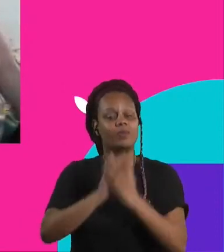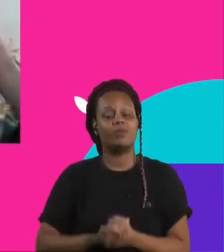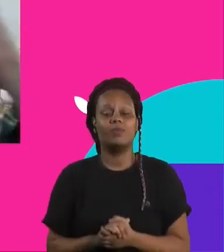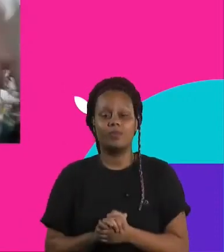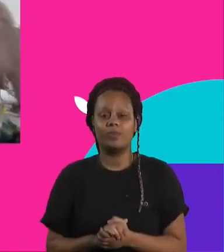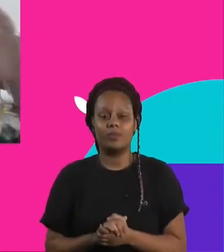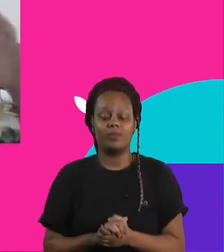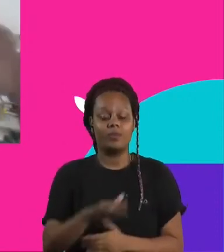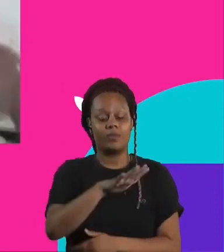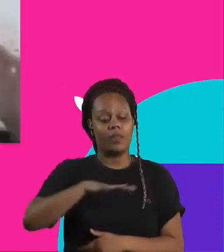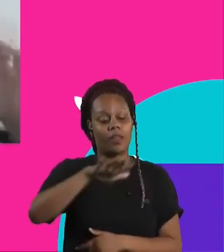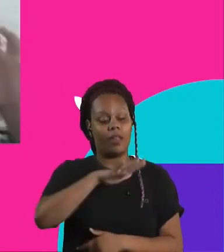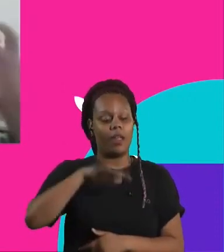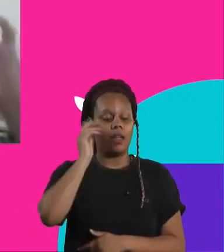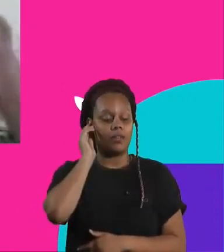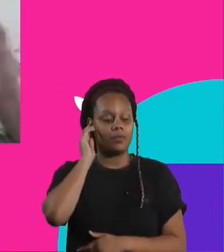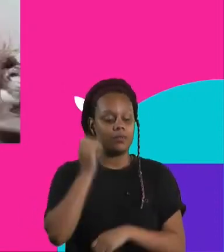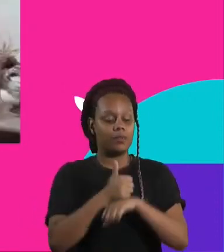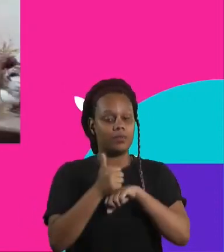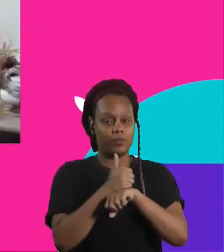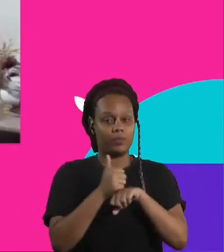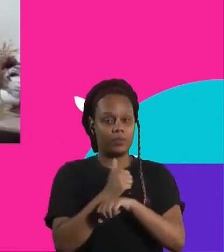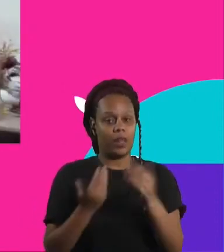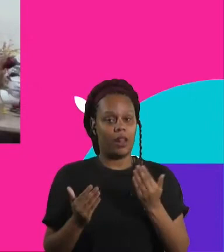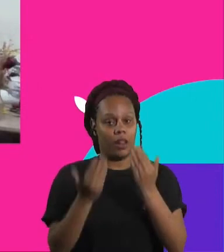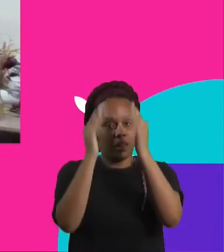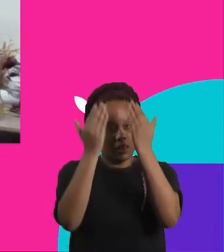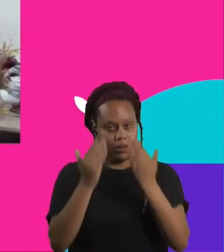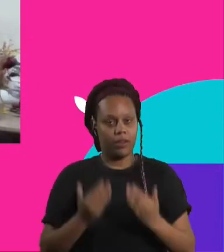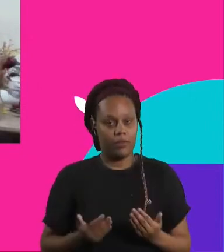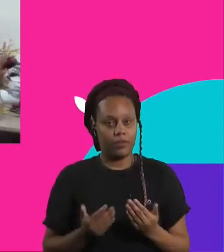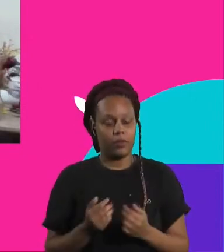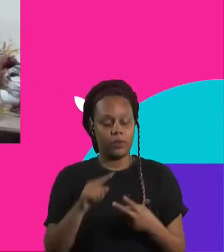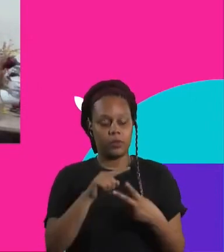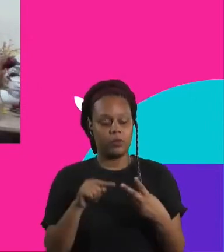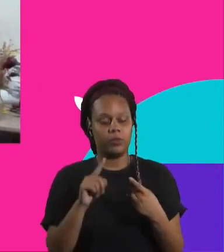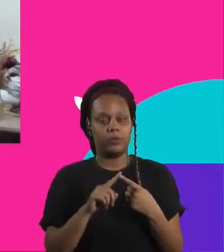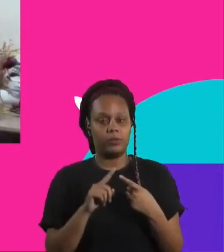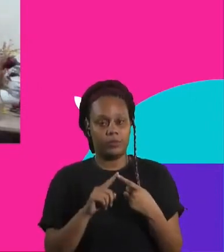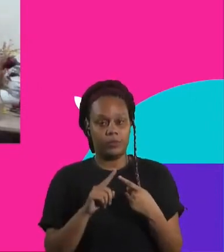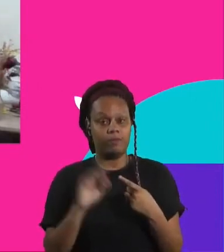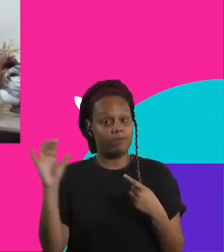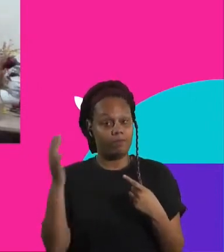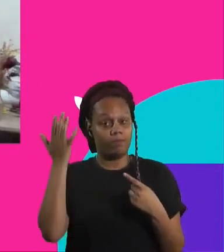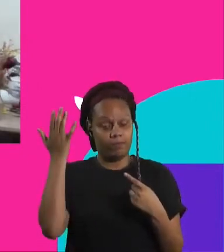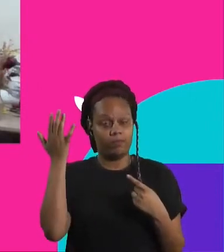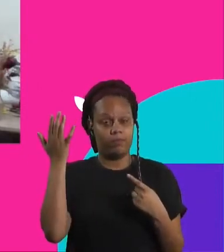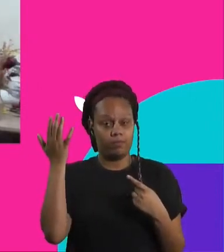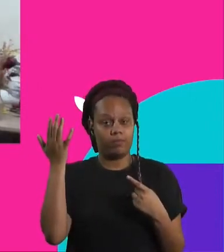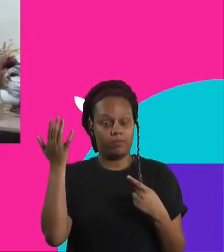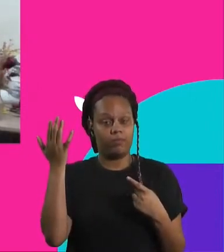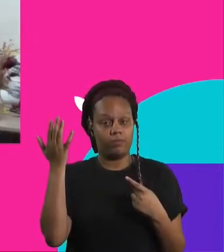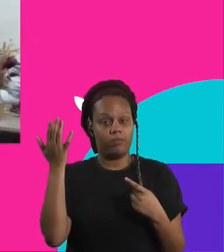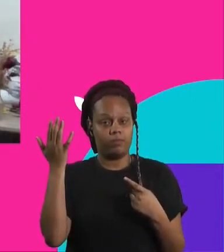no campo profissional da avaliação, ele pode ser duas coisas. Ou é um resultado que fica